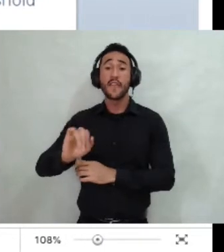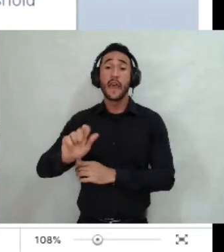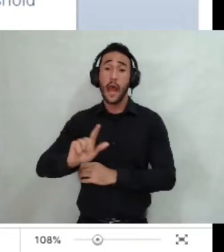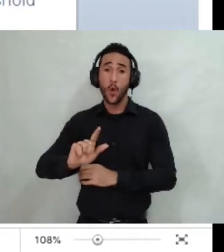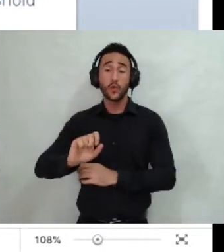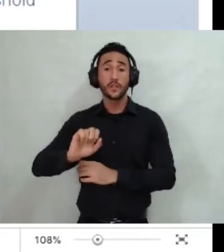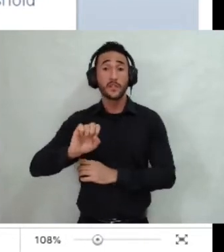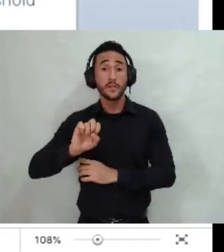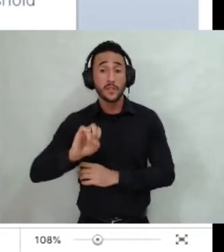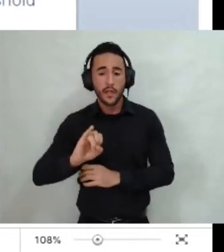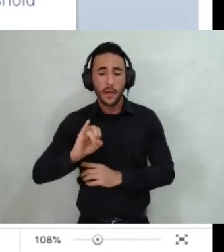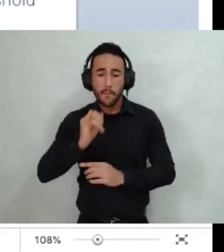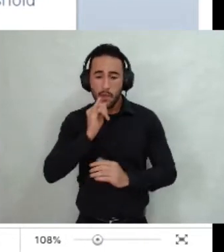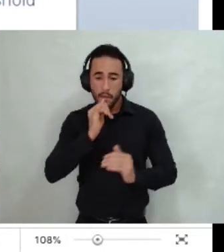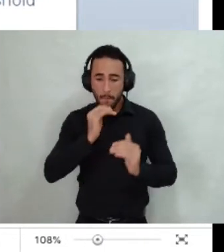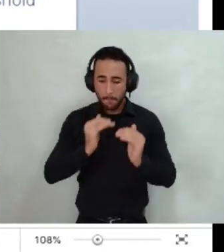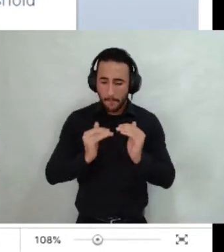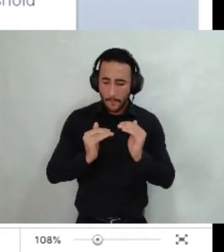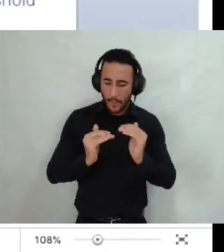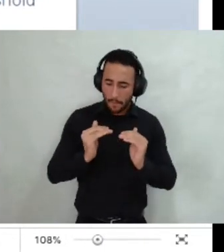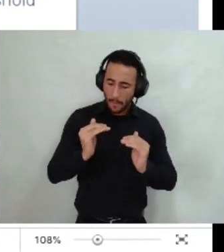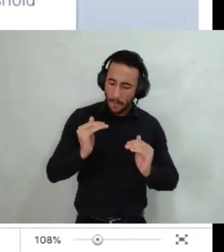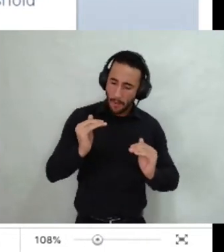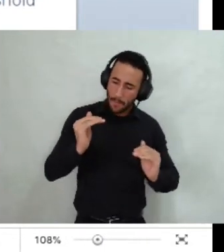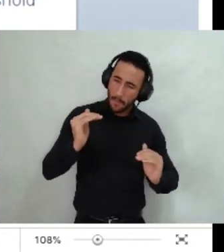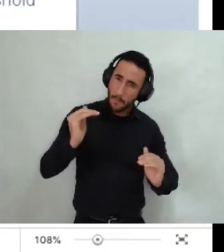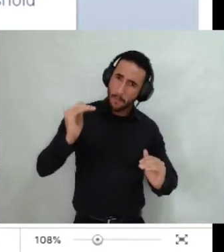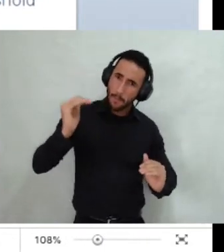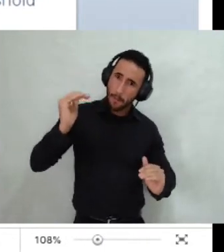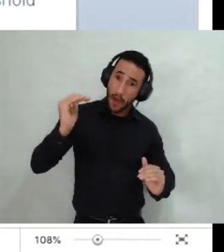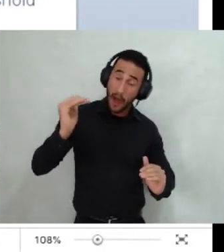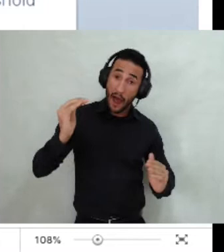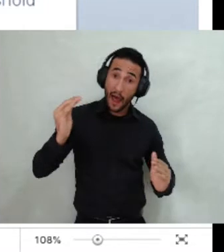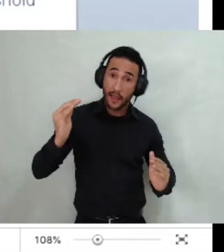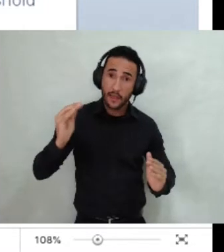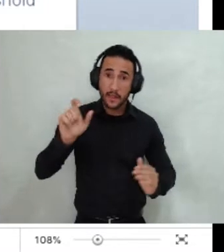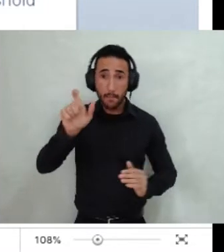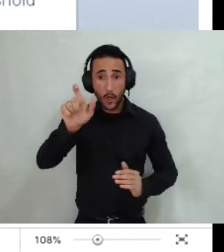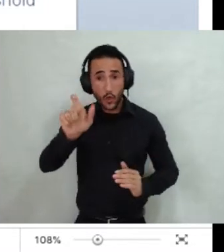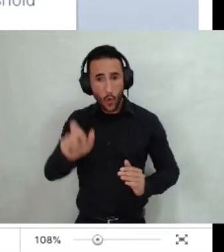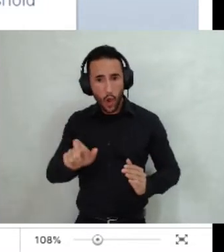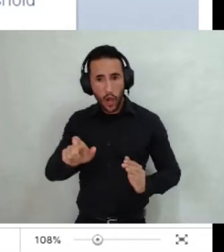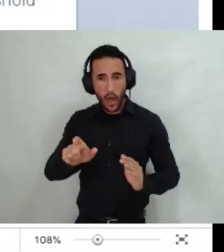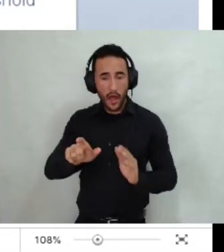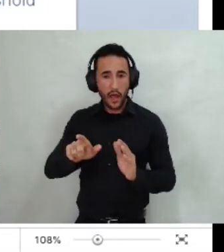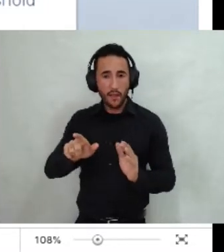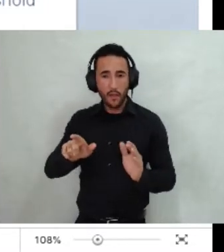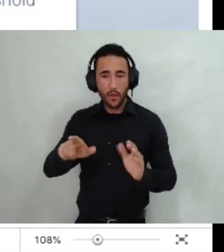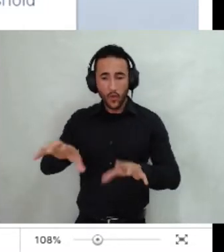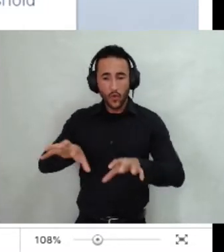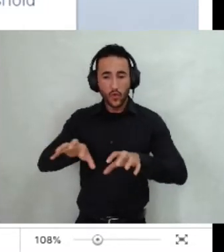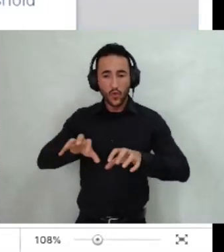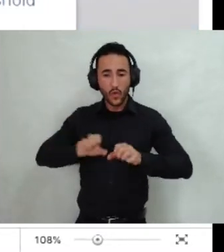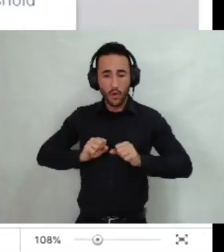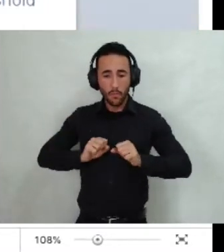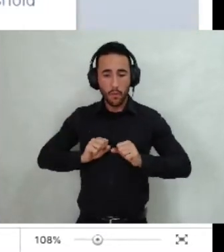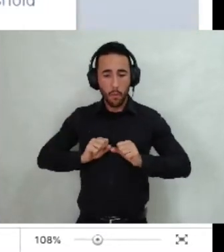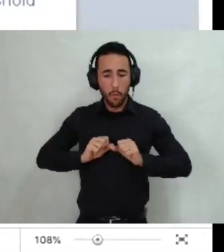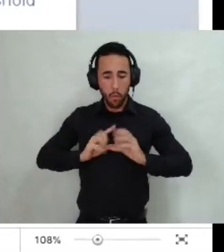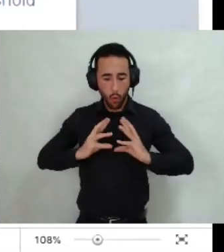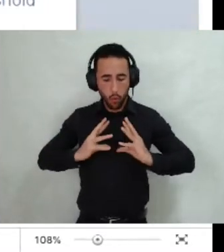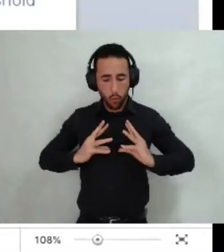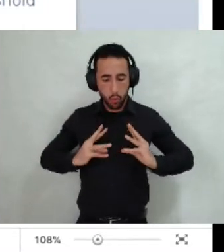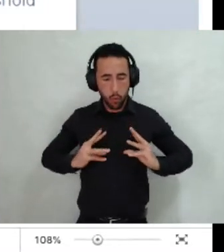desde o momento da infecção até quando o paciente não apresenta mais sintomas. Então, vejam que no